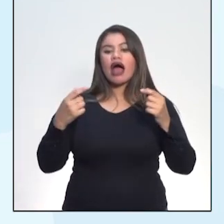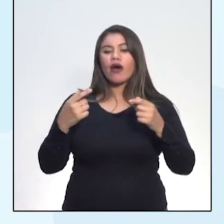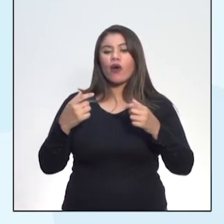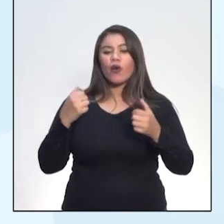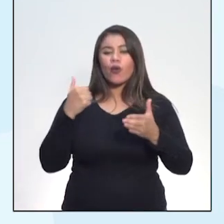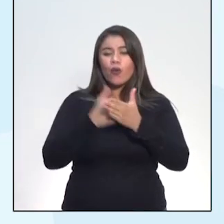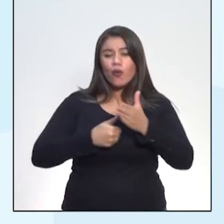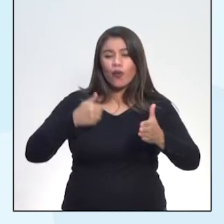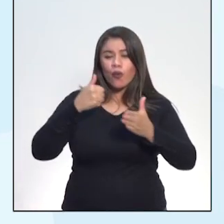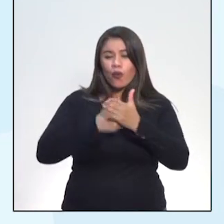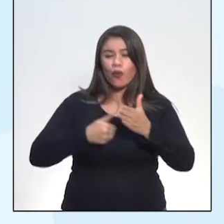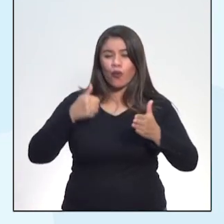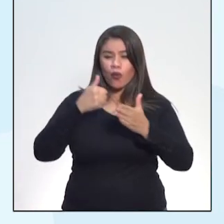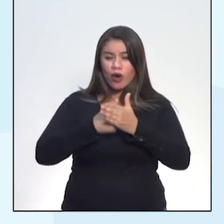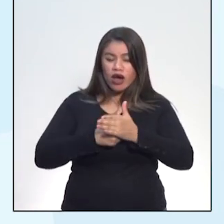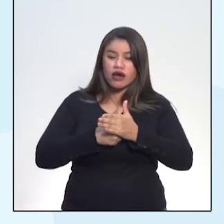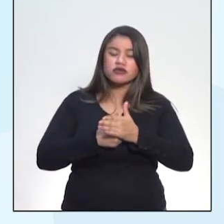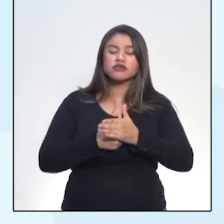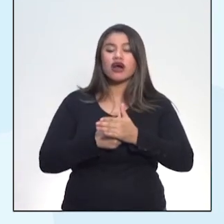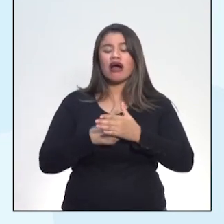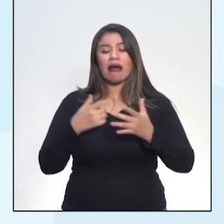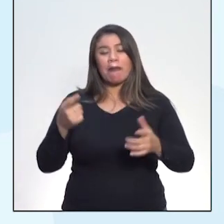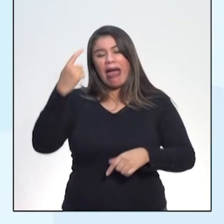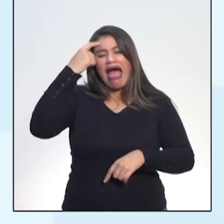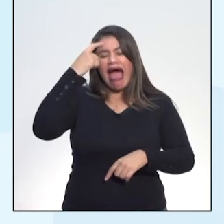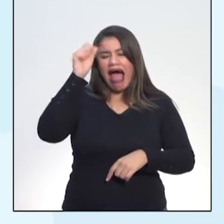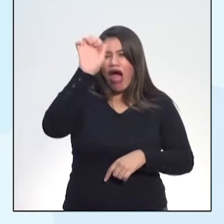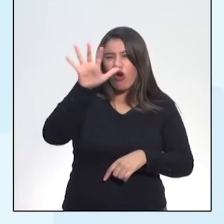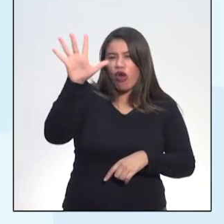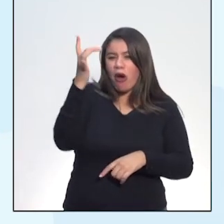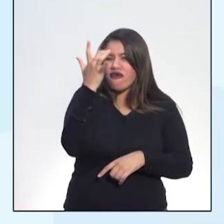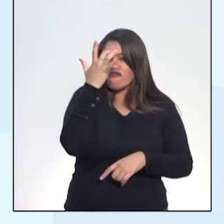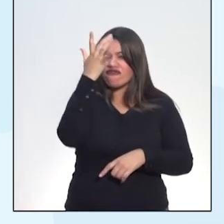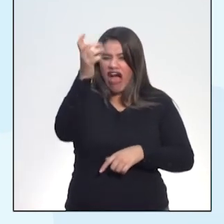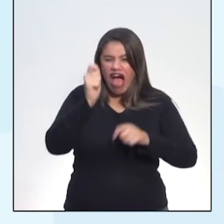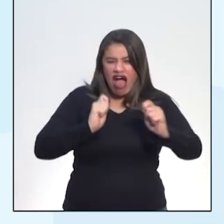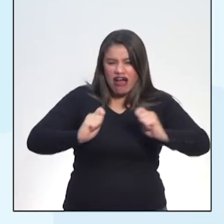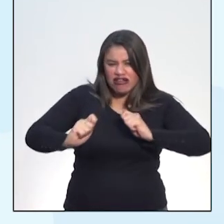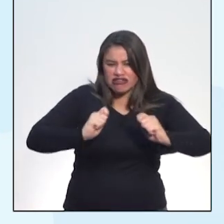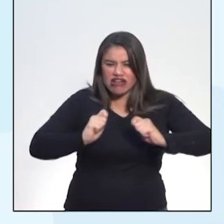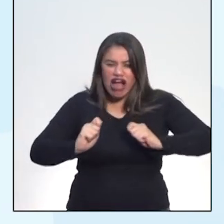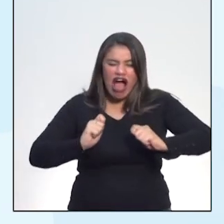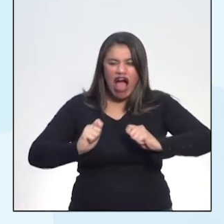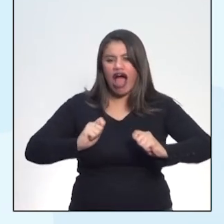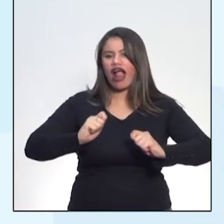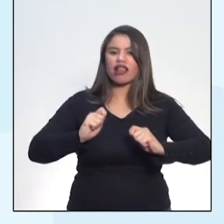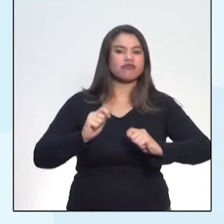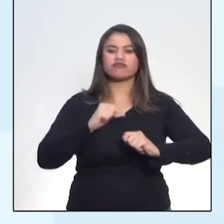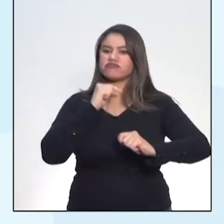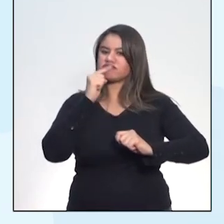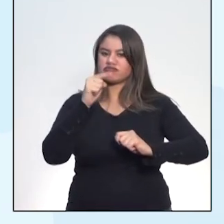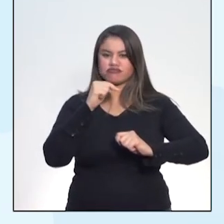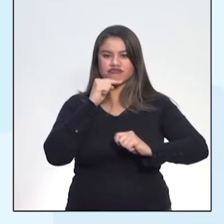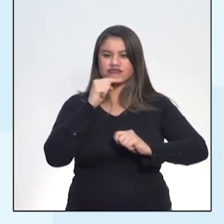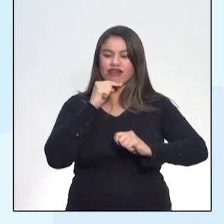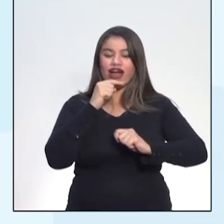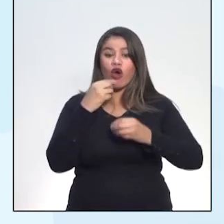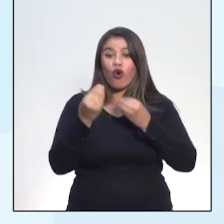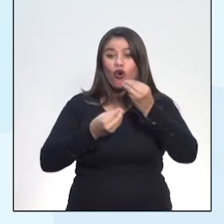europeus, não foi tão simples ou fácil controlar esses territórios. Eles